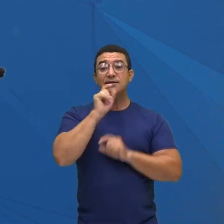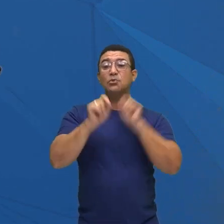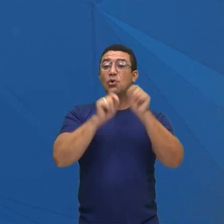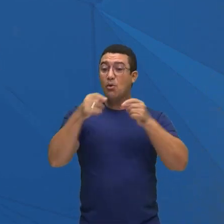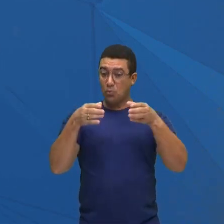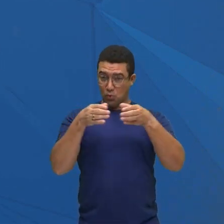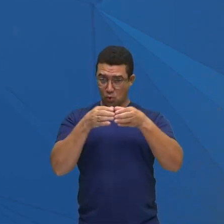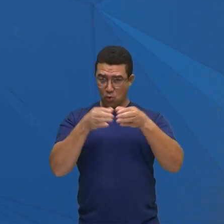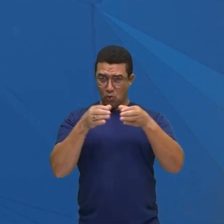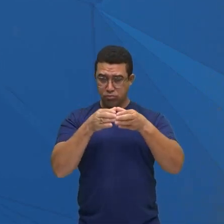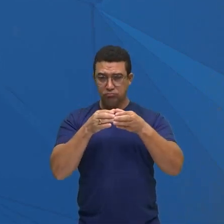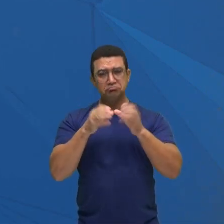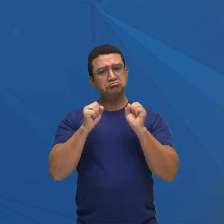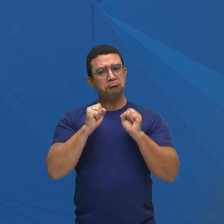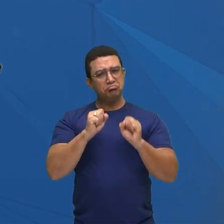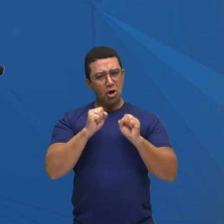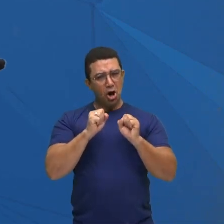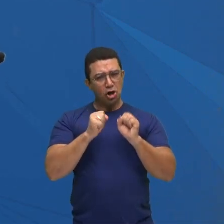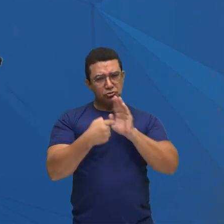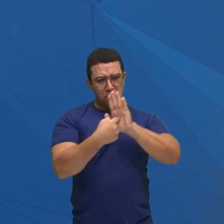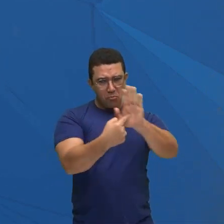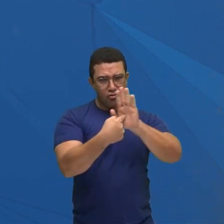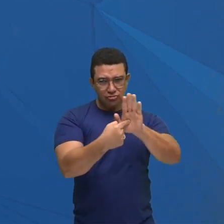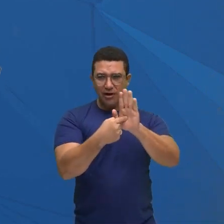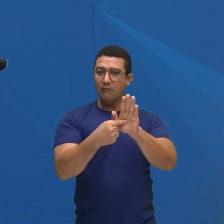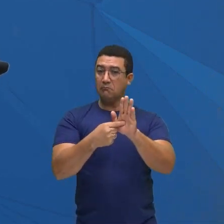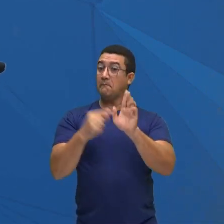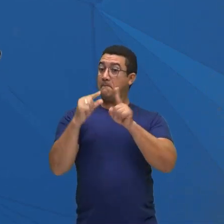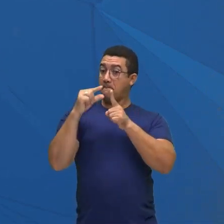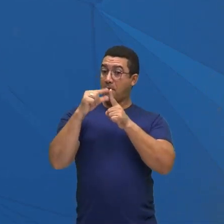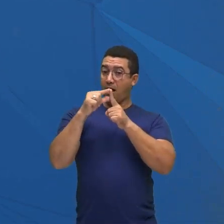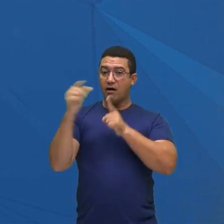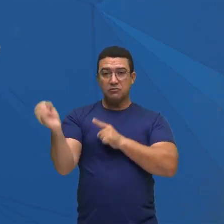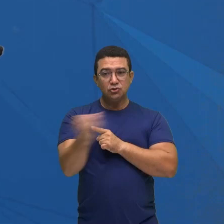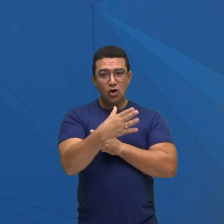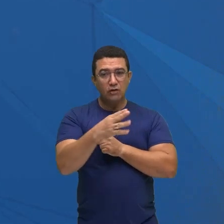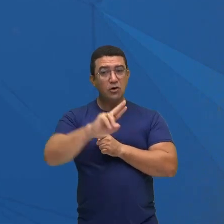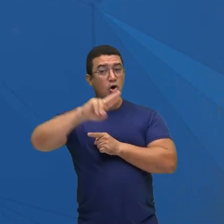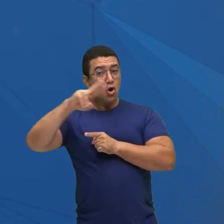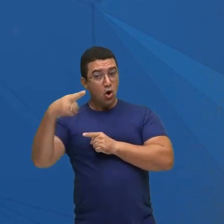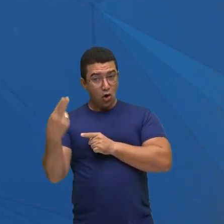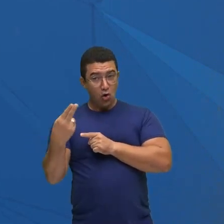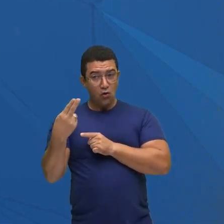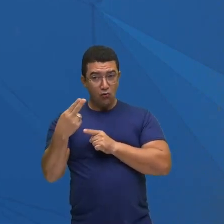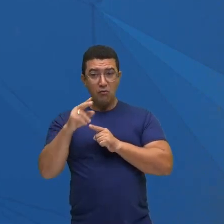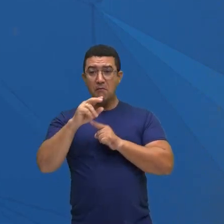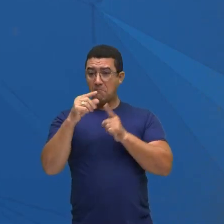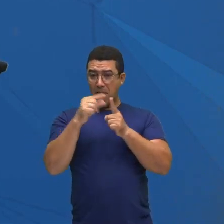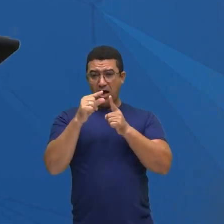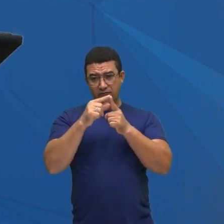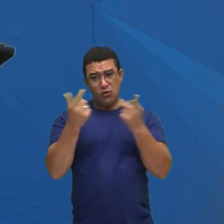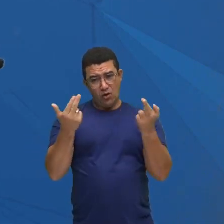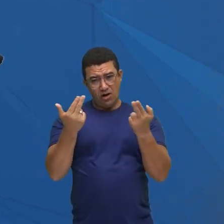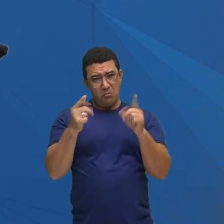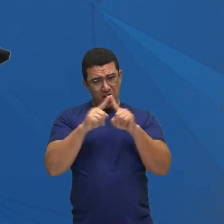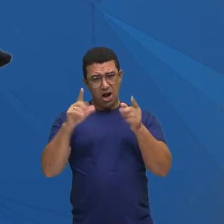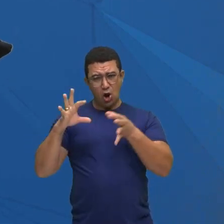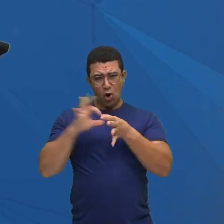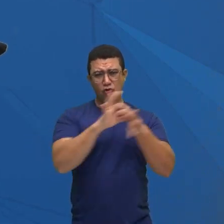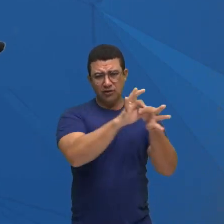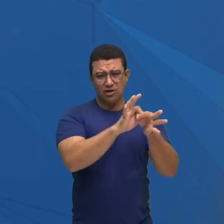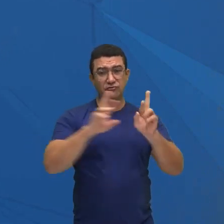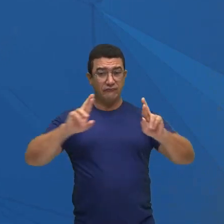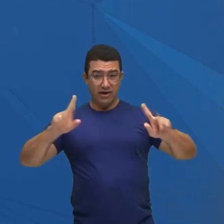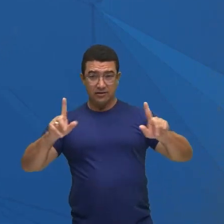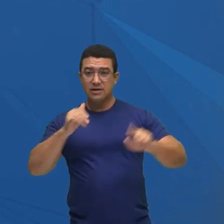grupos, né, podem trazer palavras até mesmo novas ou as mesmas, mas em contextos diferentes. Quando a gente pega,